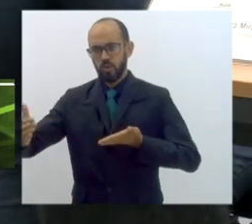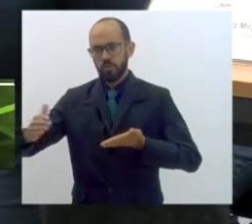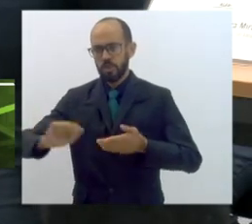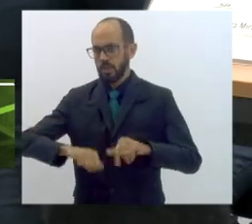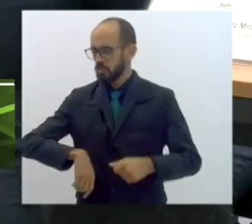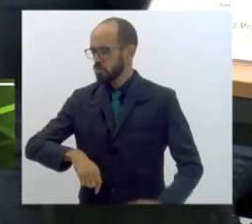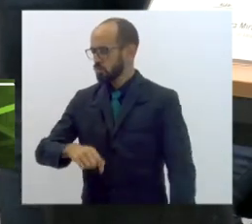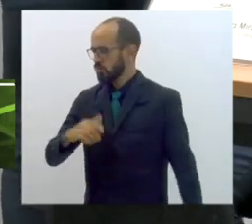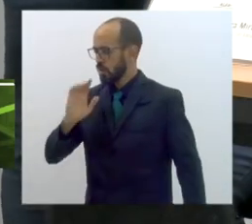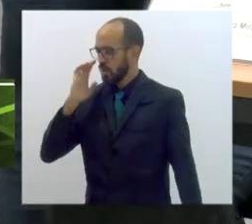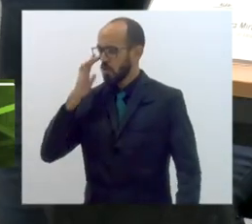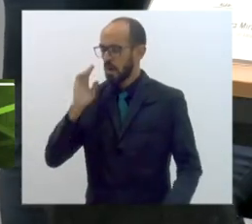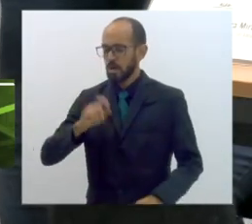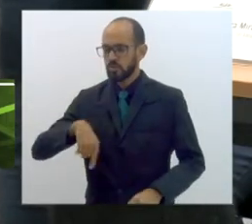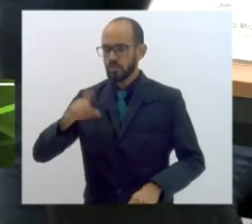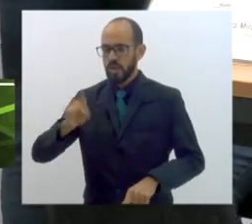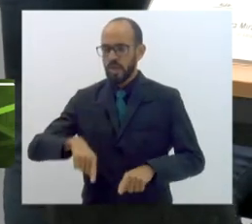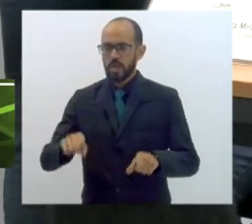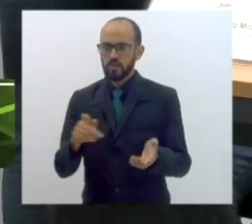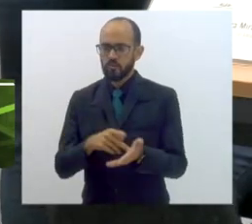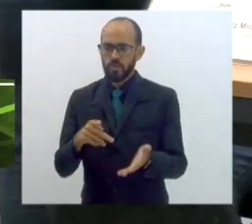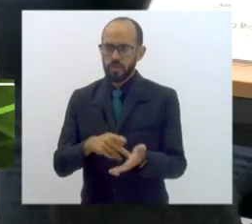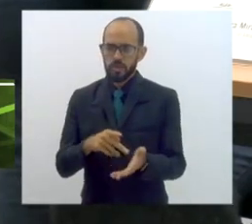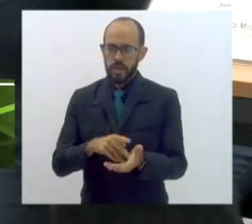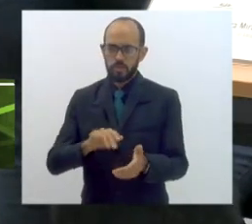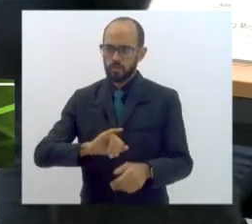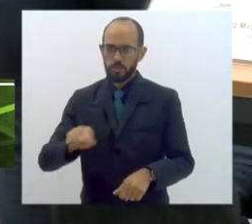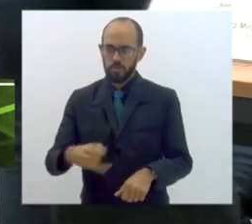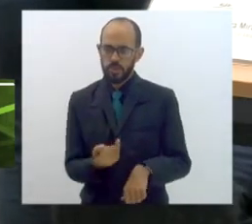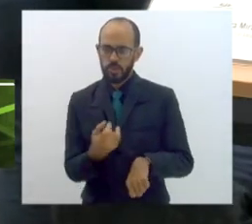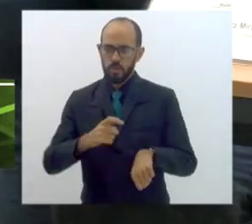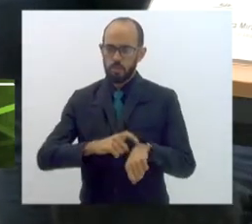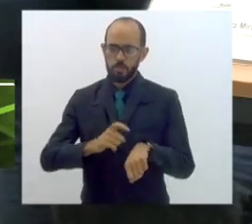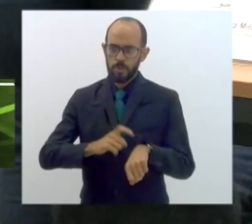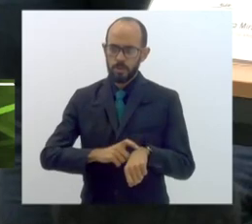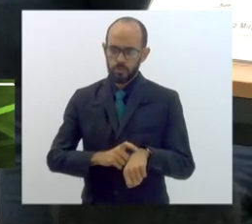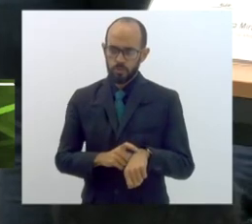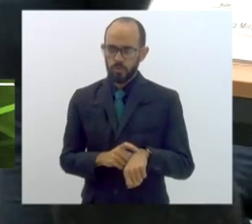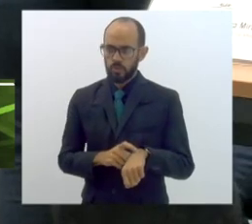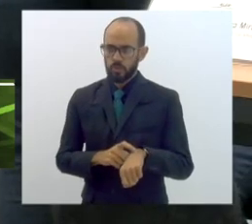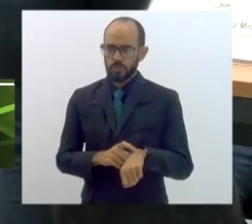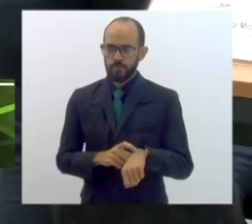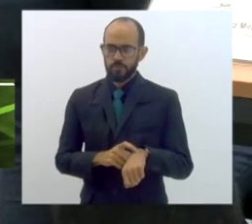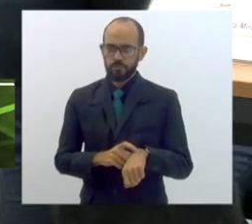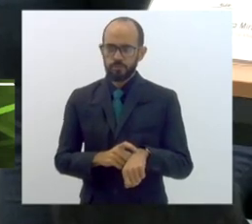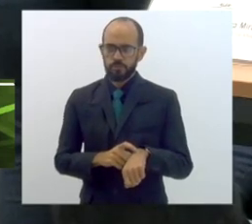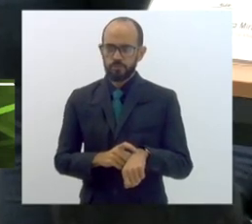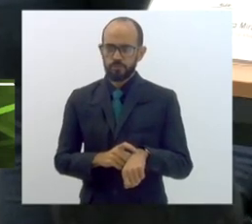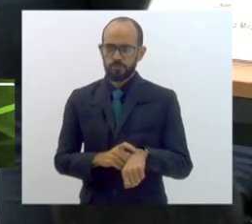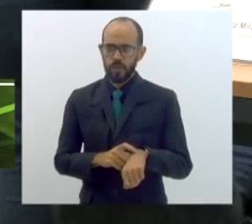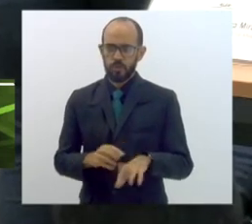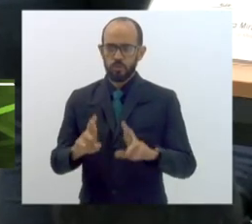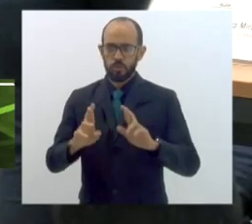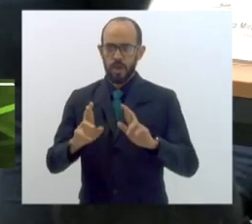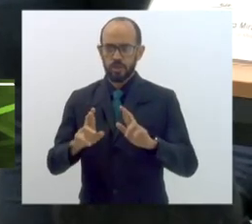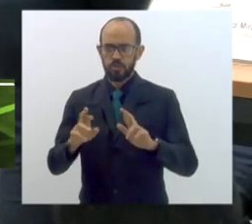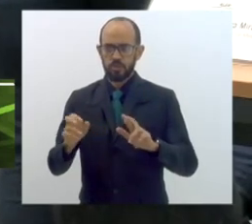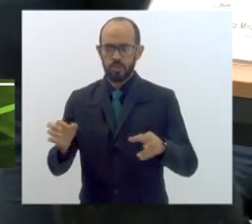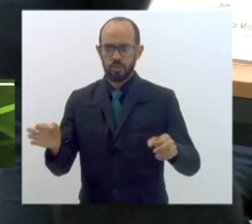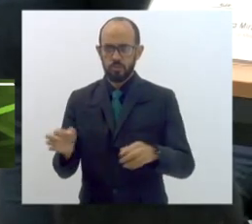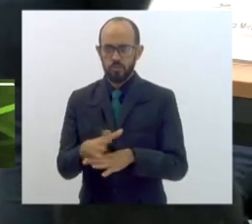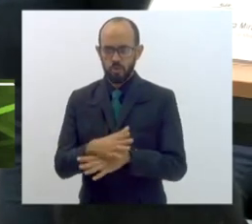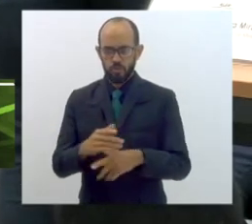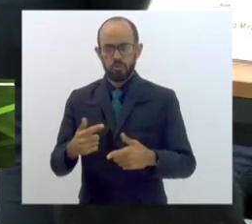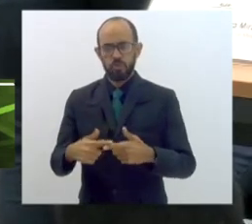seja um marco realmente. É uma questão de aproveitar o momento para que a gente estejamos prontos, porque vai